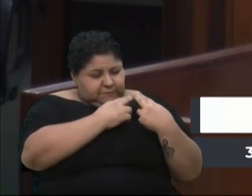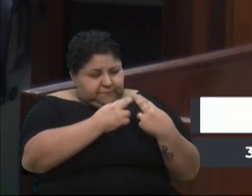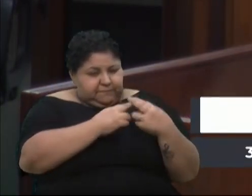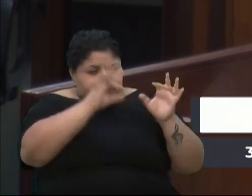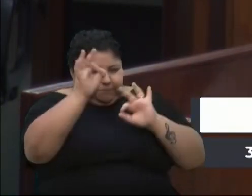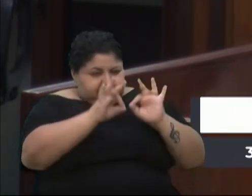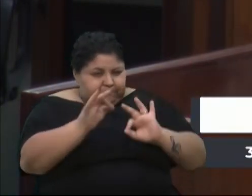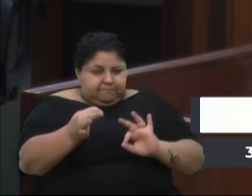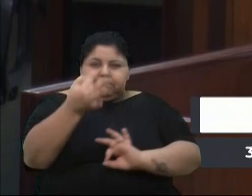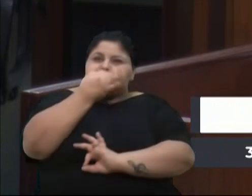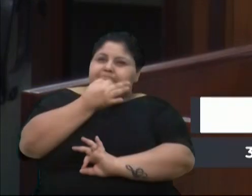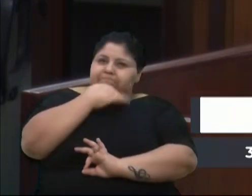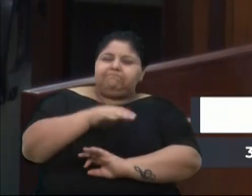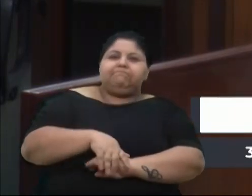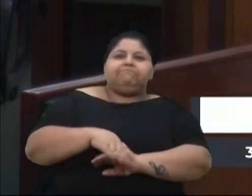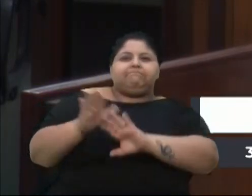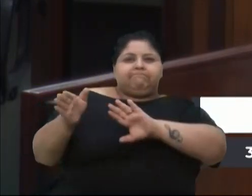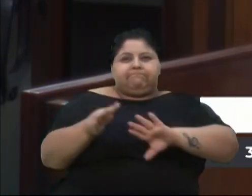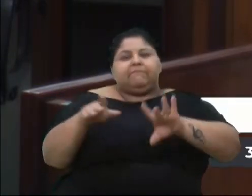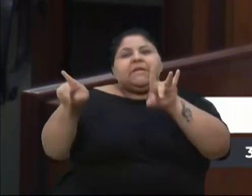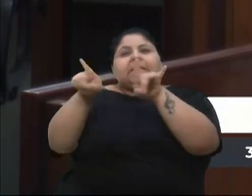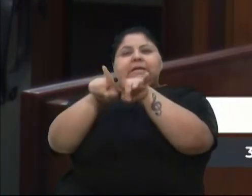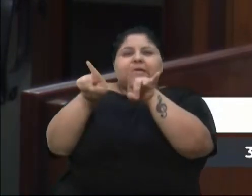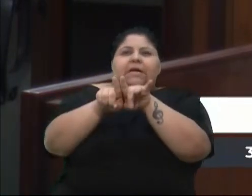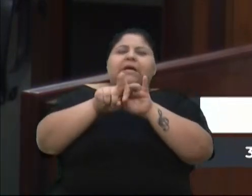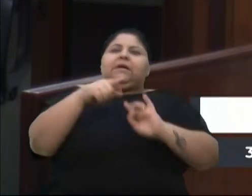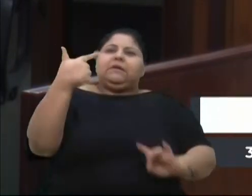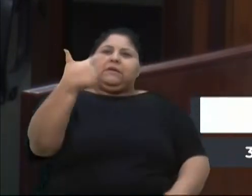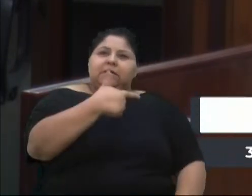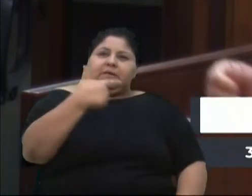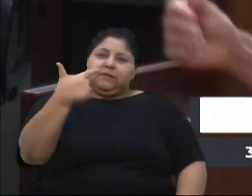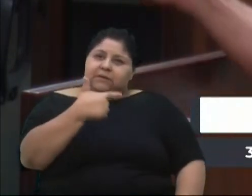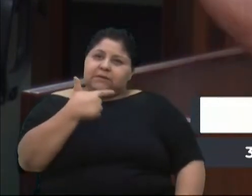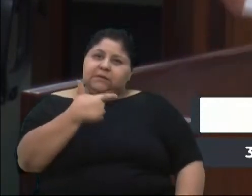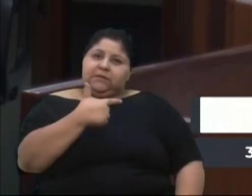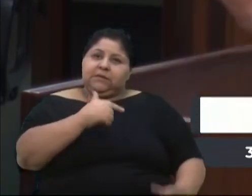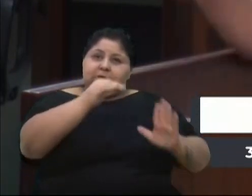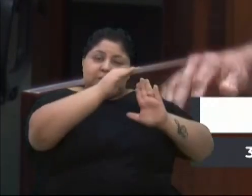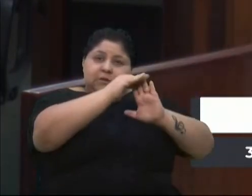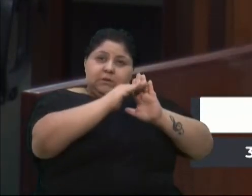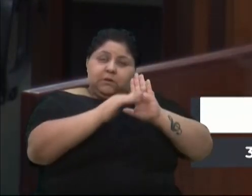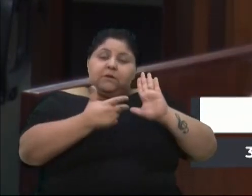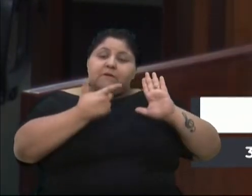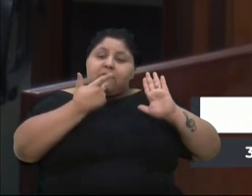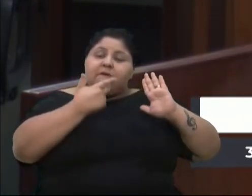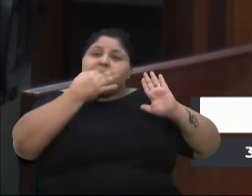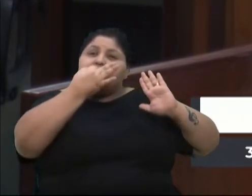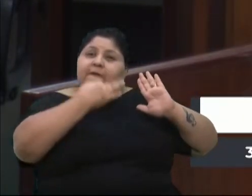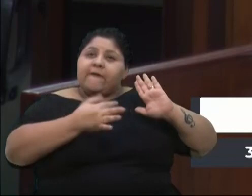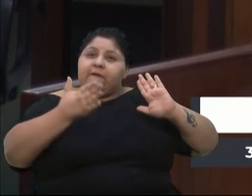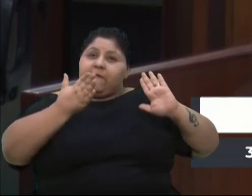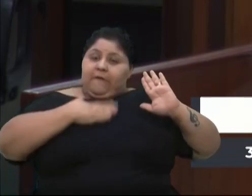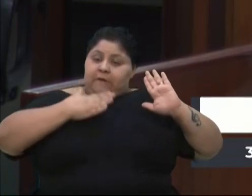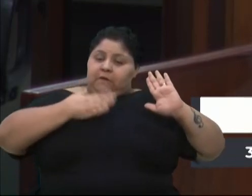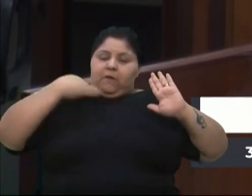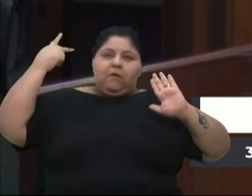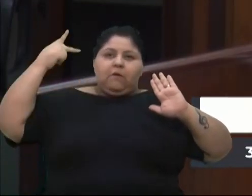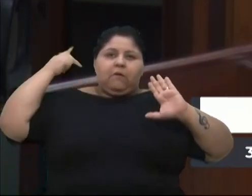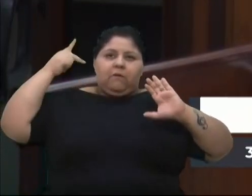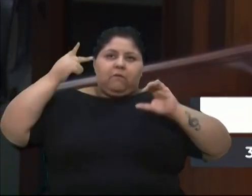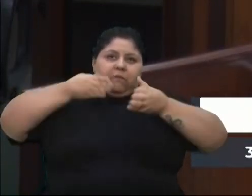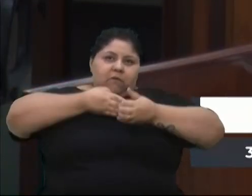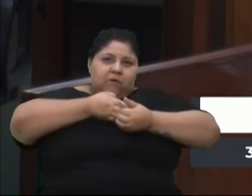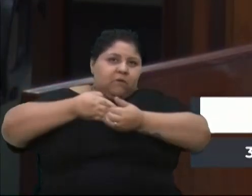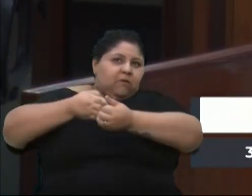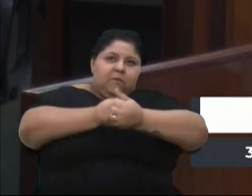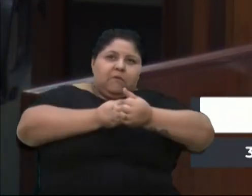Sul. Pois bem, daí na segunda edição do Fala Caxias, esse vereador acompanhou todas as